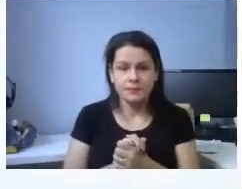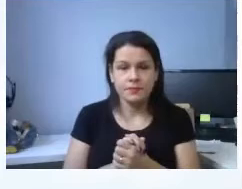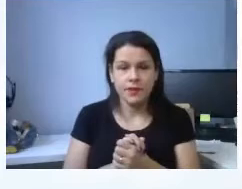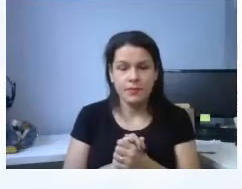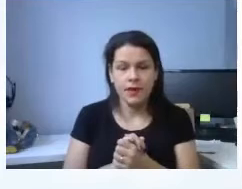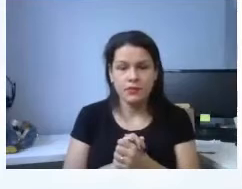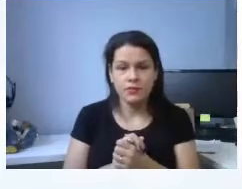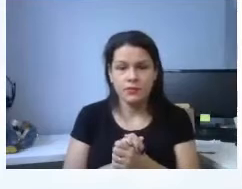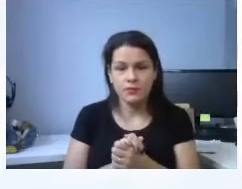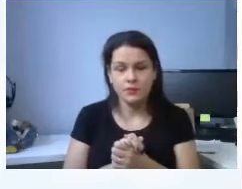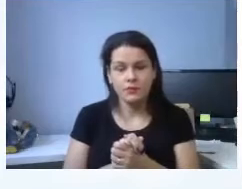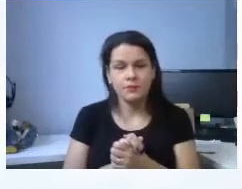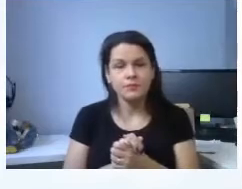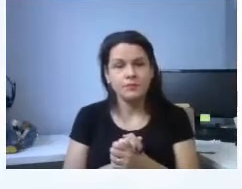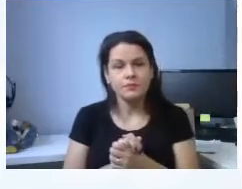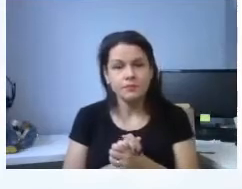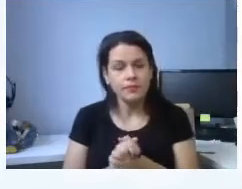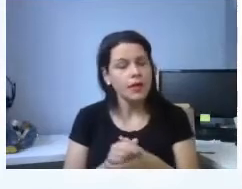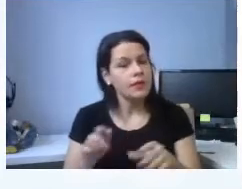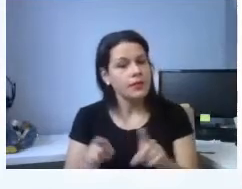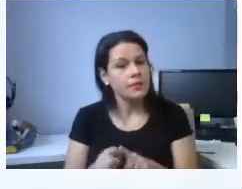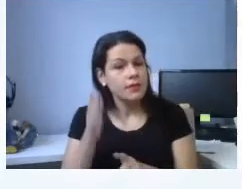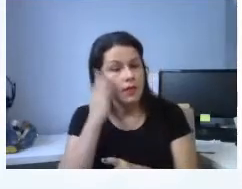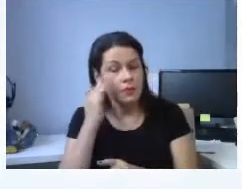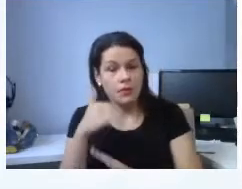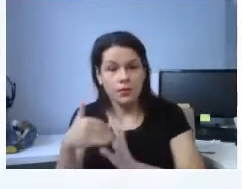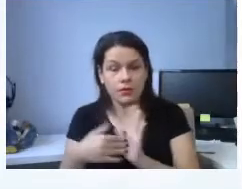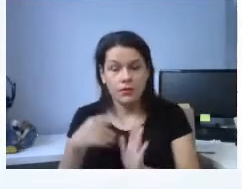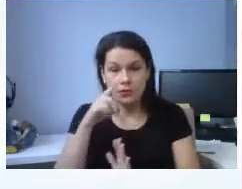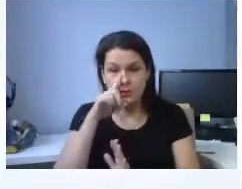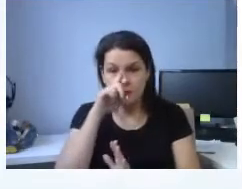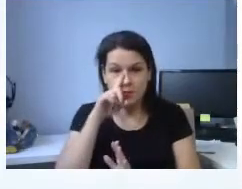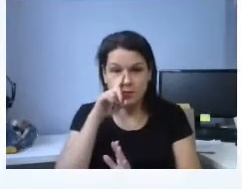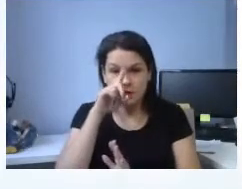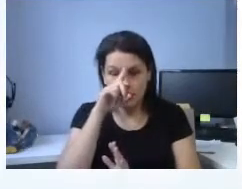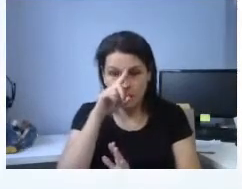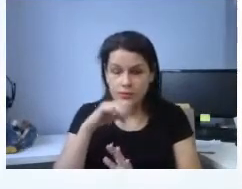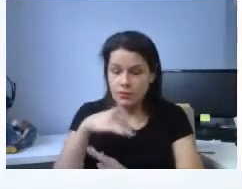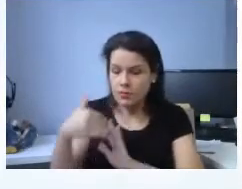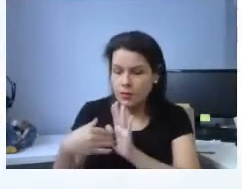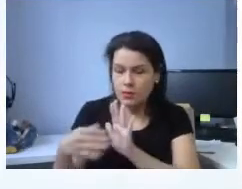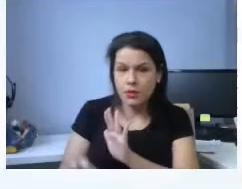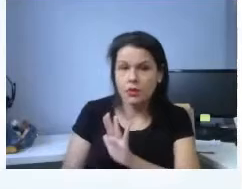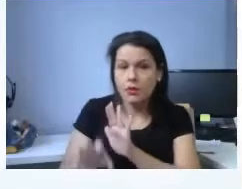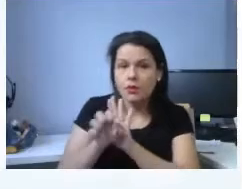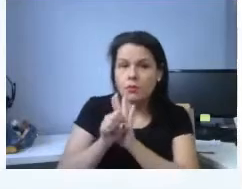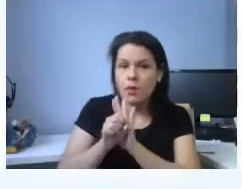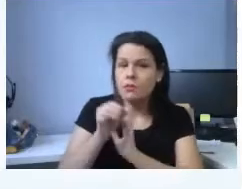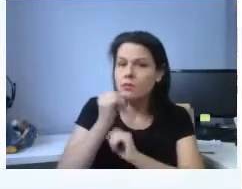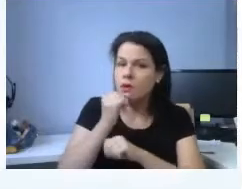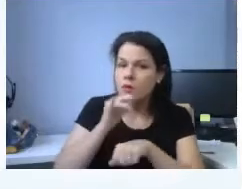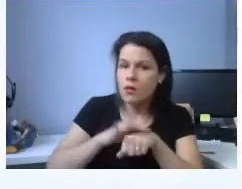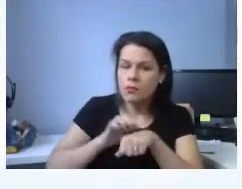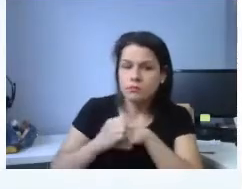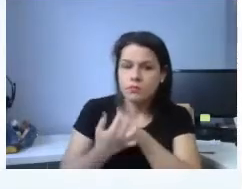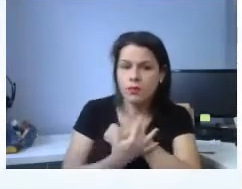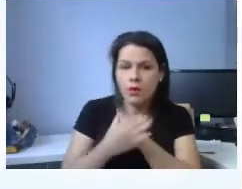dessa atuação, sem contar também o risco da própria contaminação pelo SARS-CoV-2, pelo